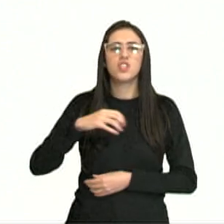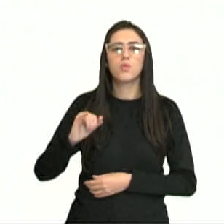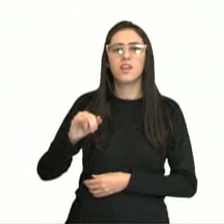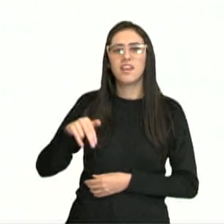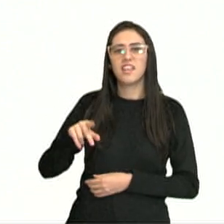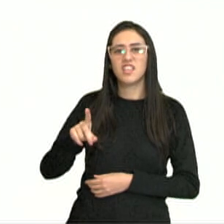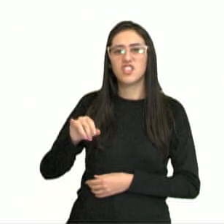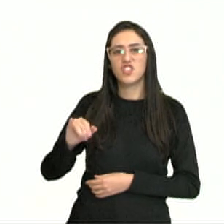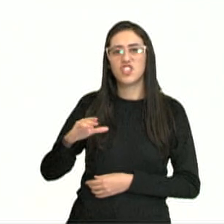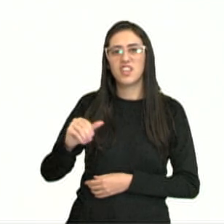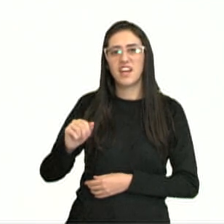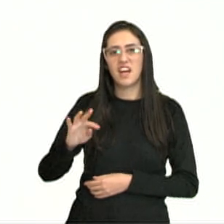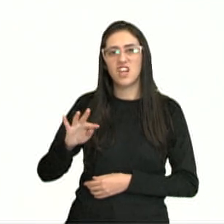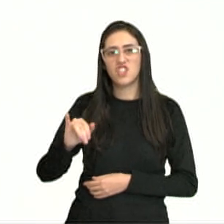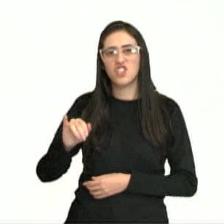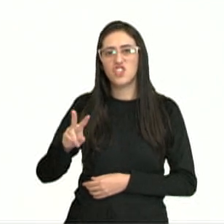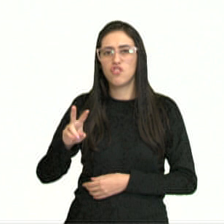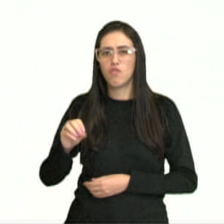vamos entender tudo isso.